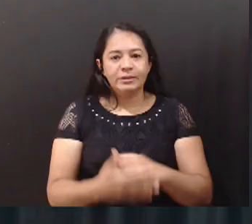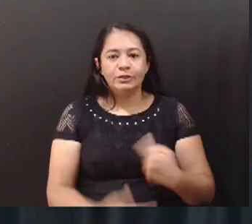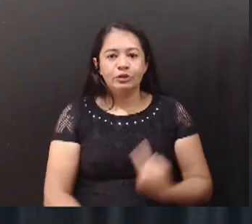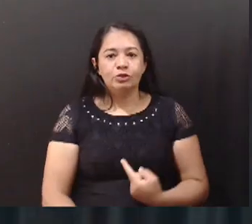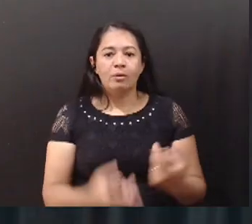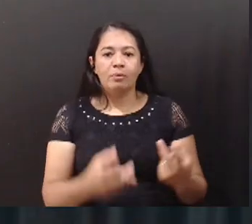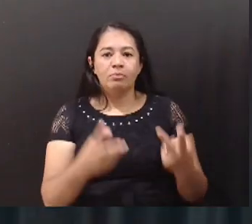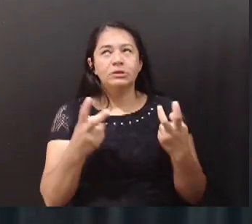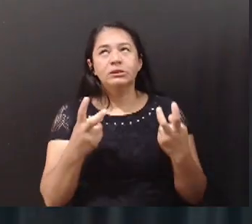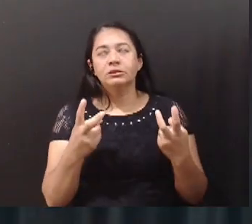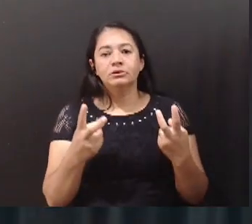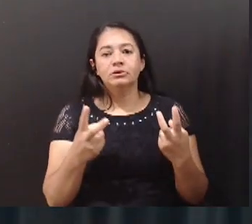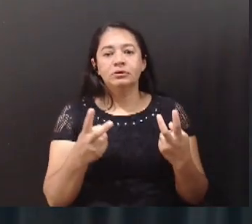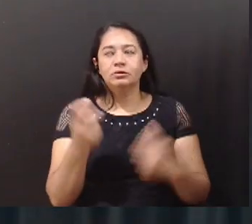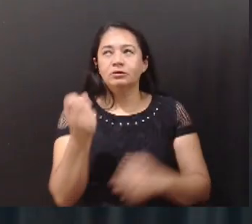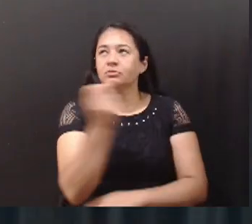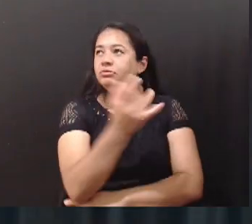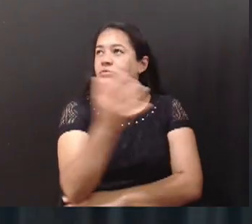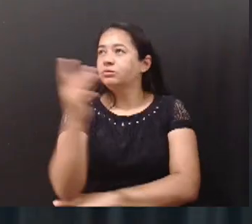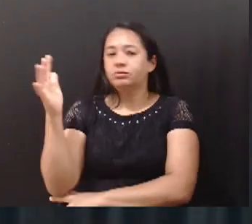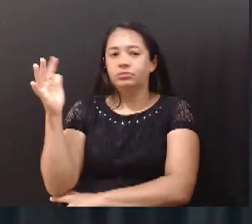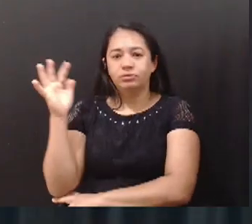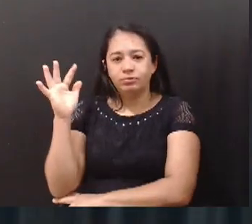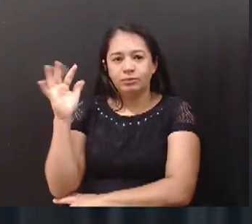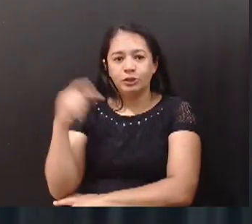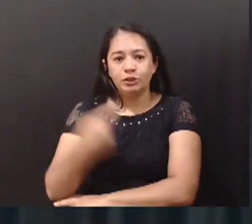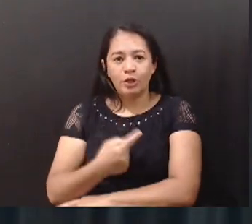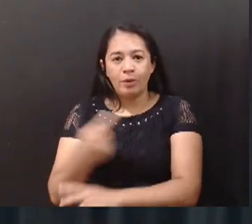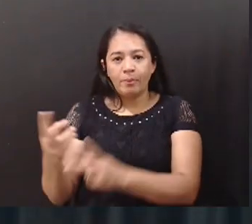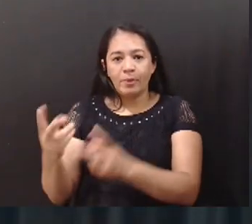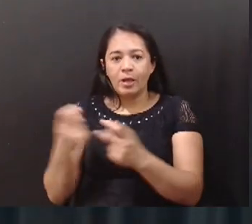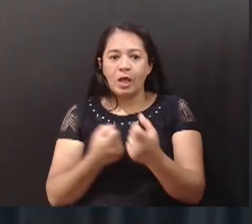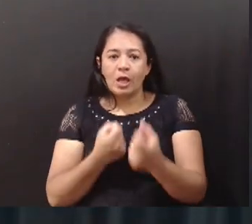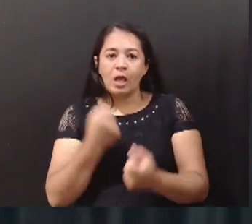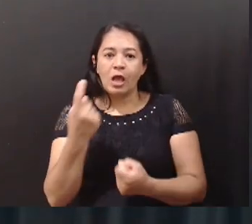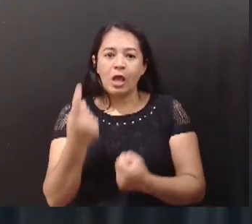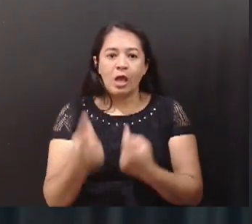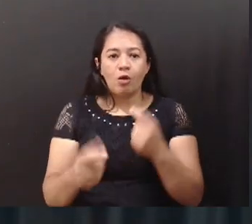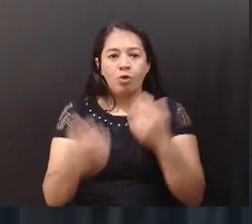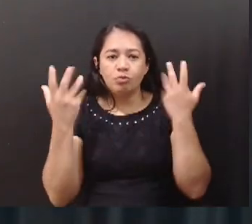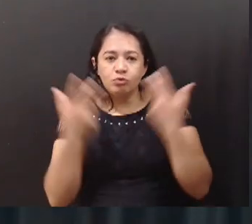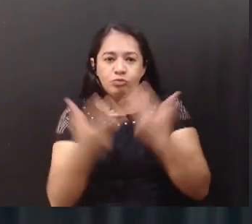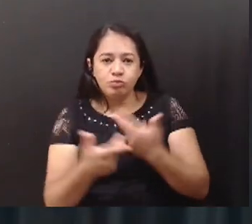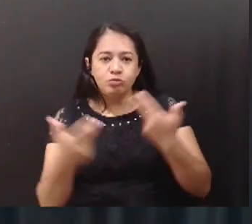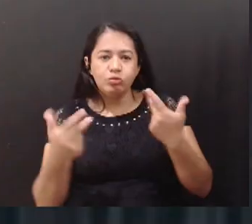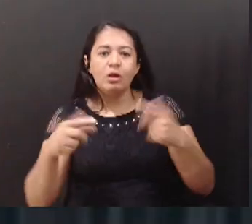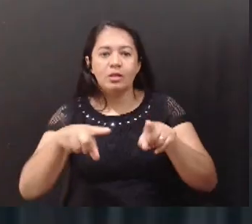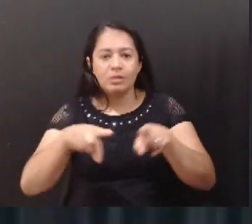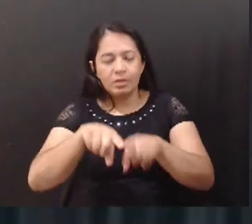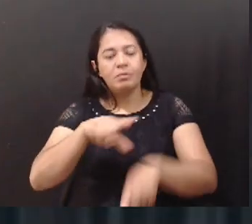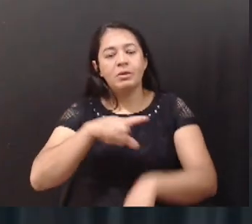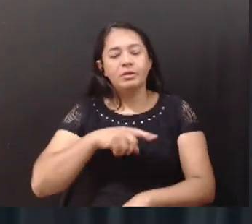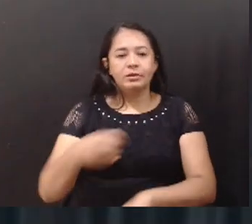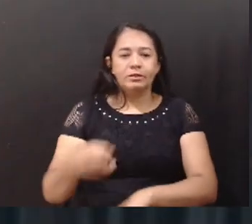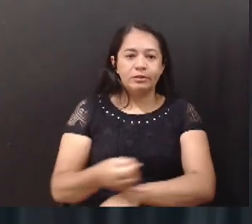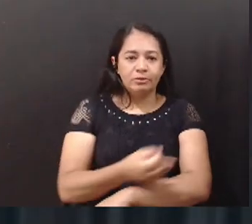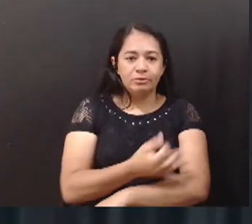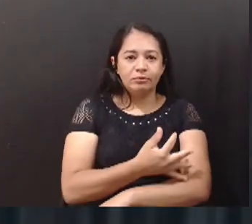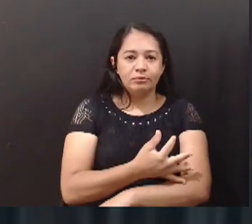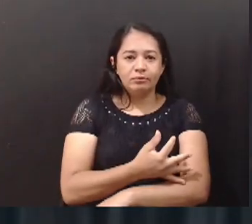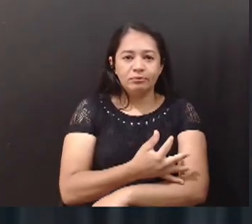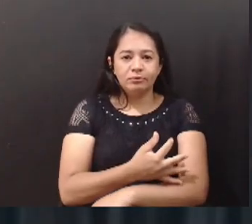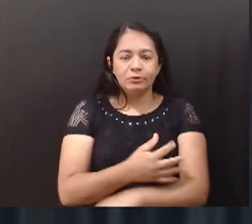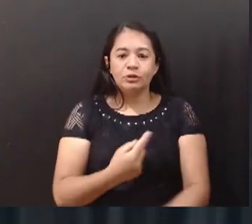na natureza. A gente vê que alguns primatas têm essas respostas emocionais. Então, são as emoções que a gente diz